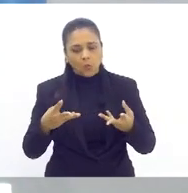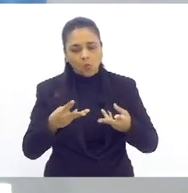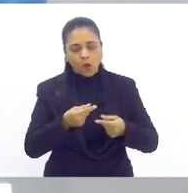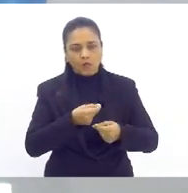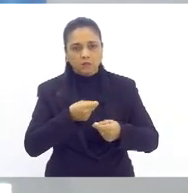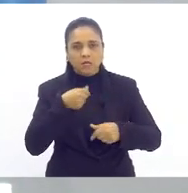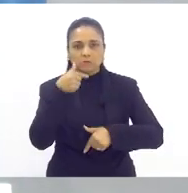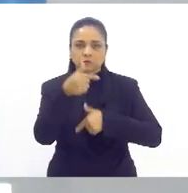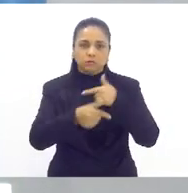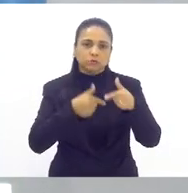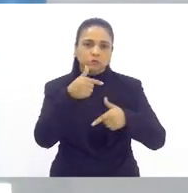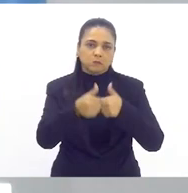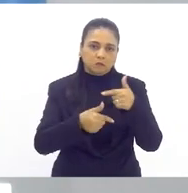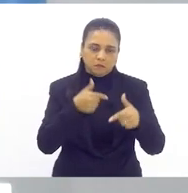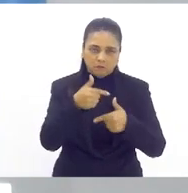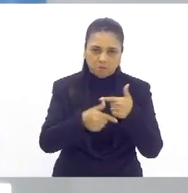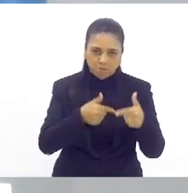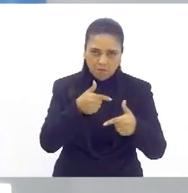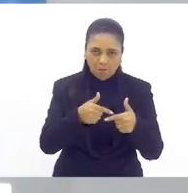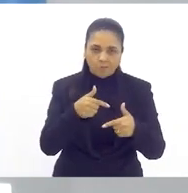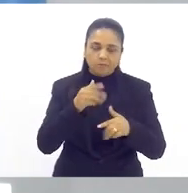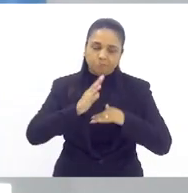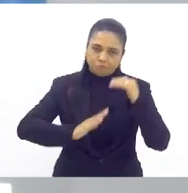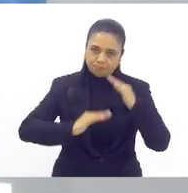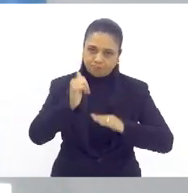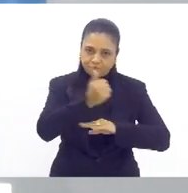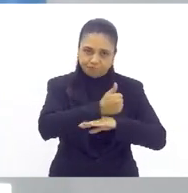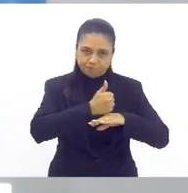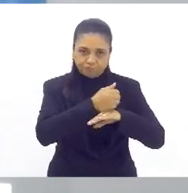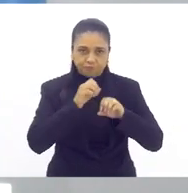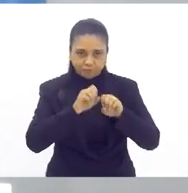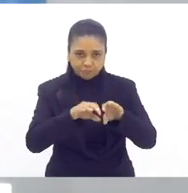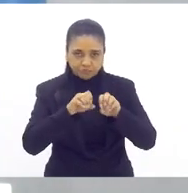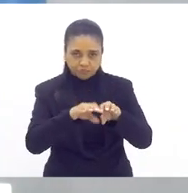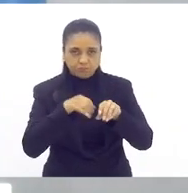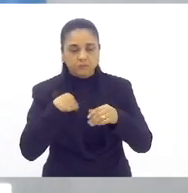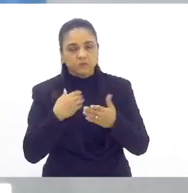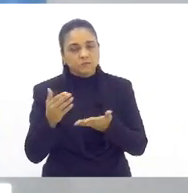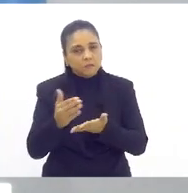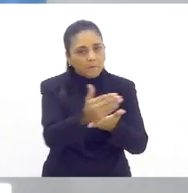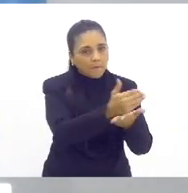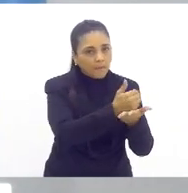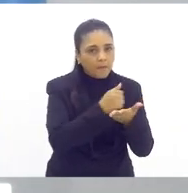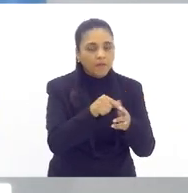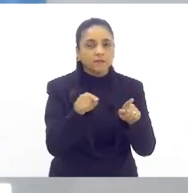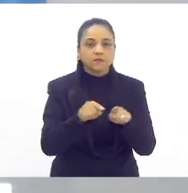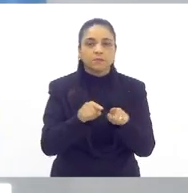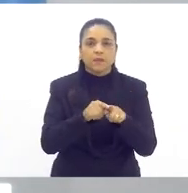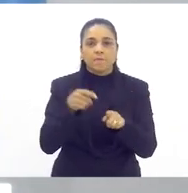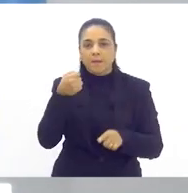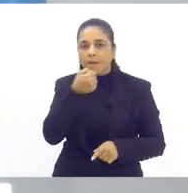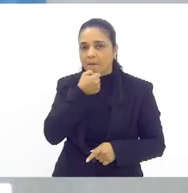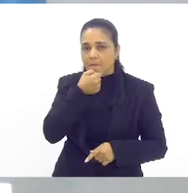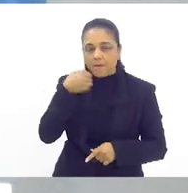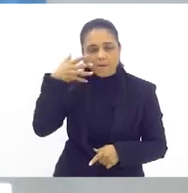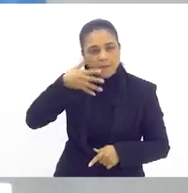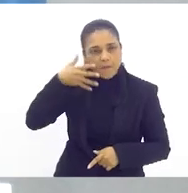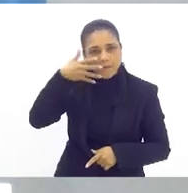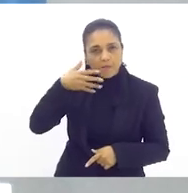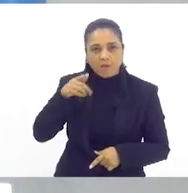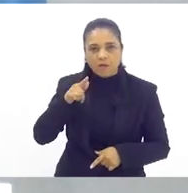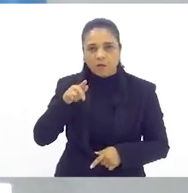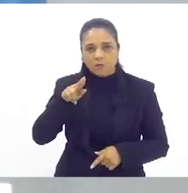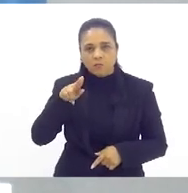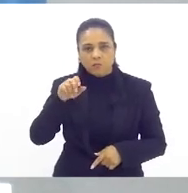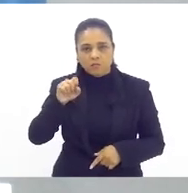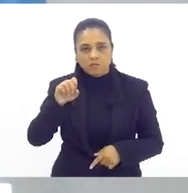no serviço prestado por esses profissionais de educação Então gostaria também desse levantamento e passando agora a palavra para o